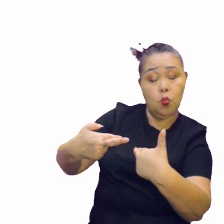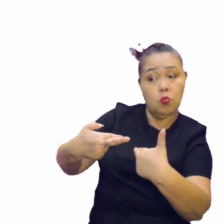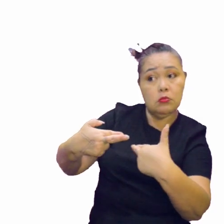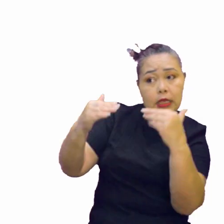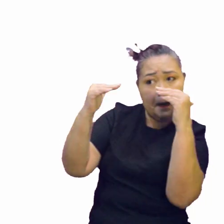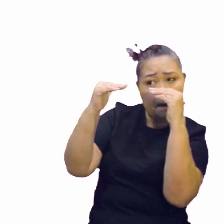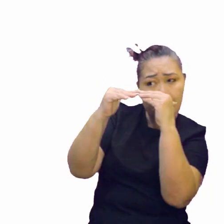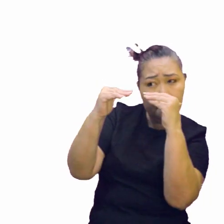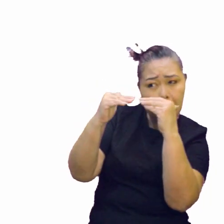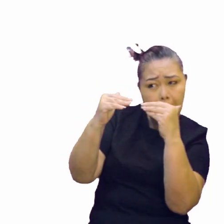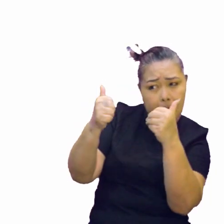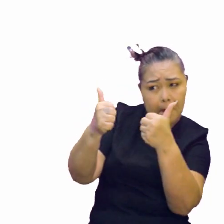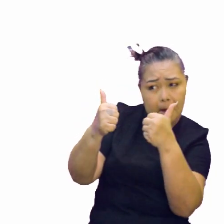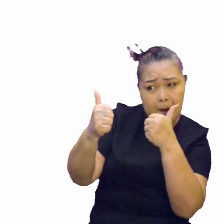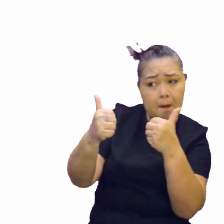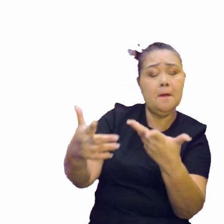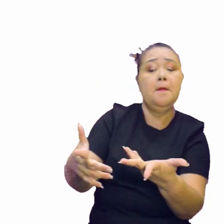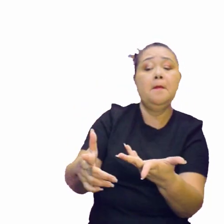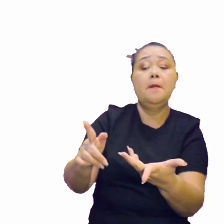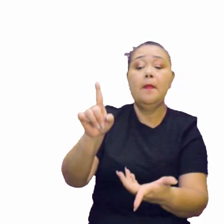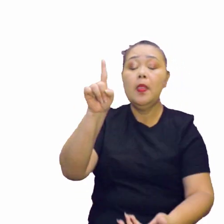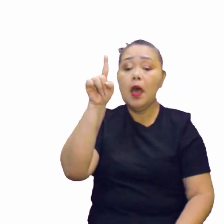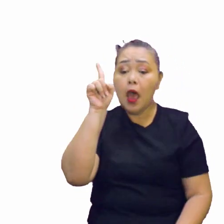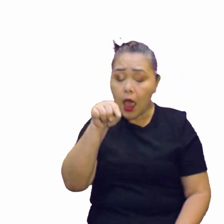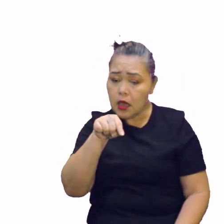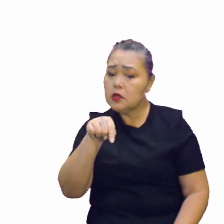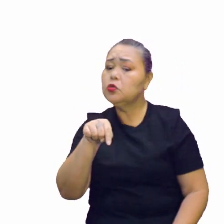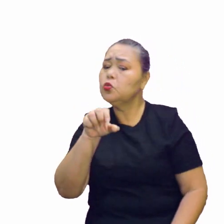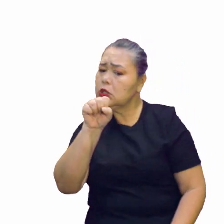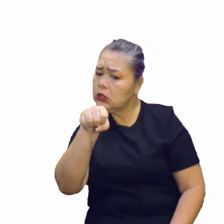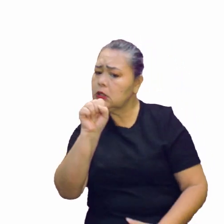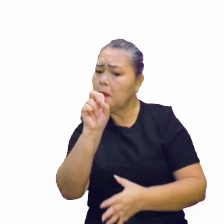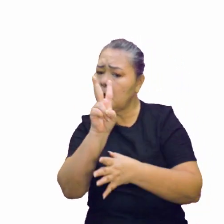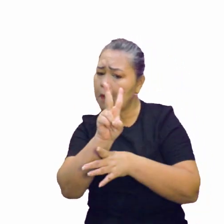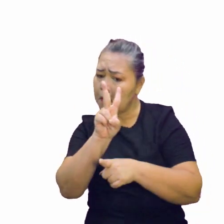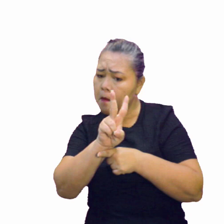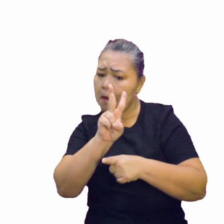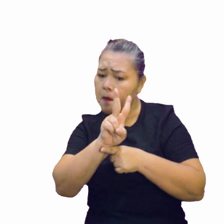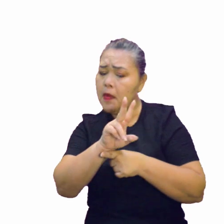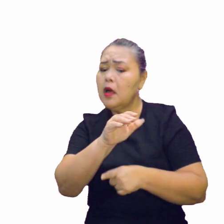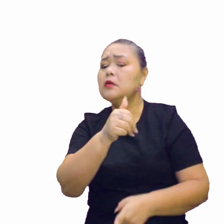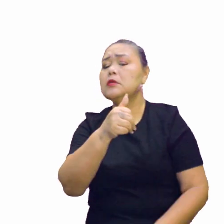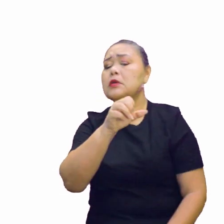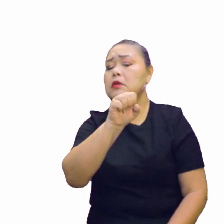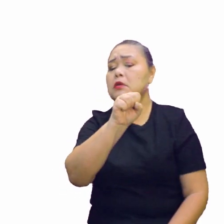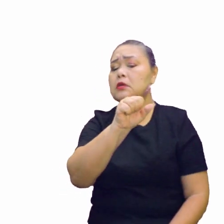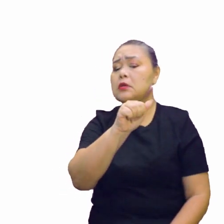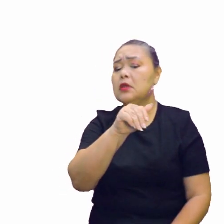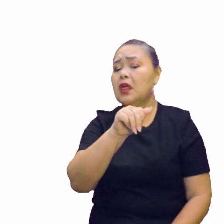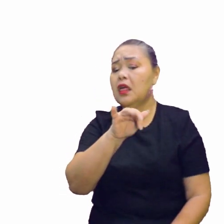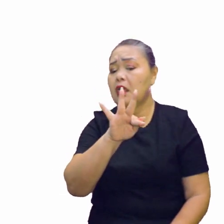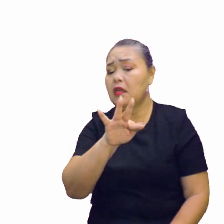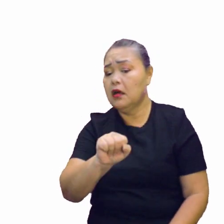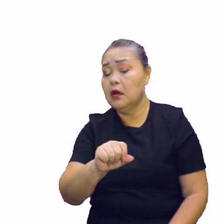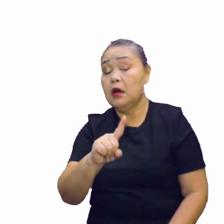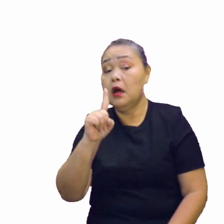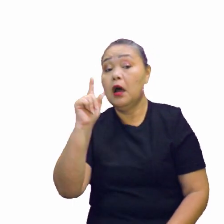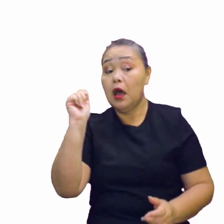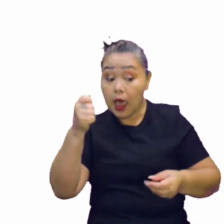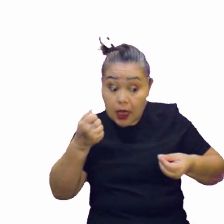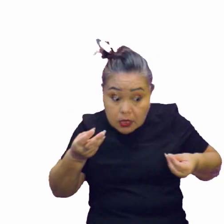Isso sim é manutenção do sistema SAFs. Isso sim é proporcionar